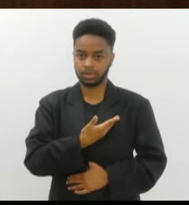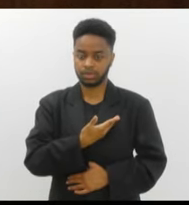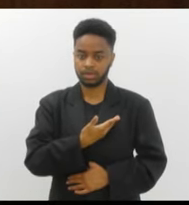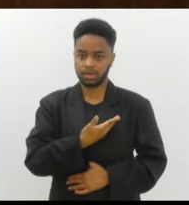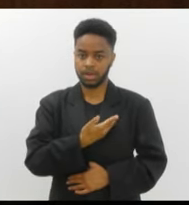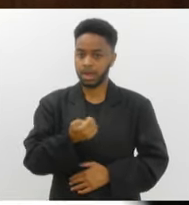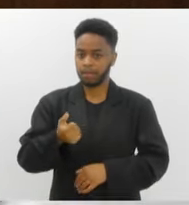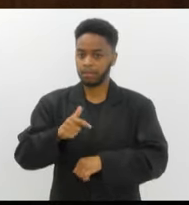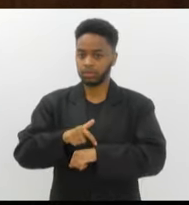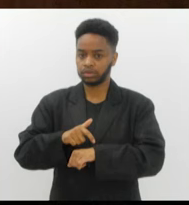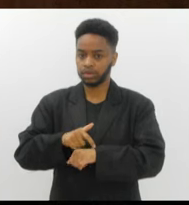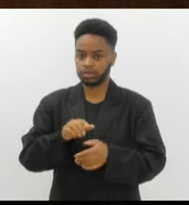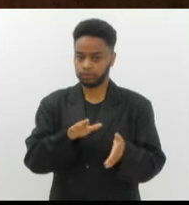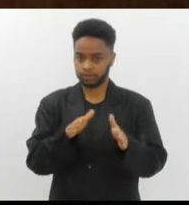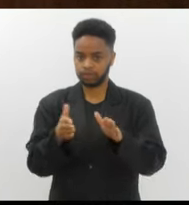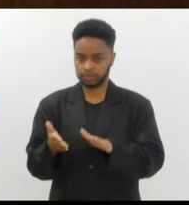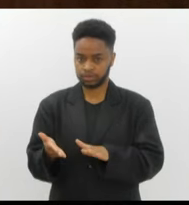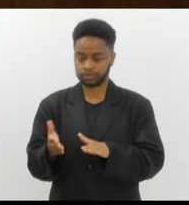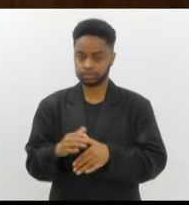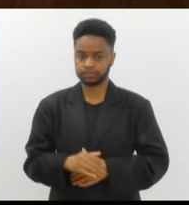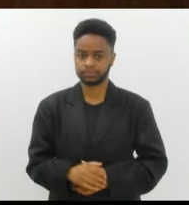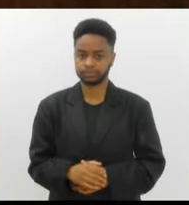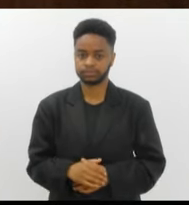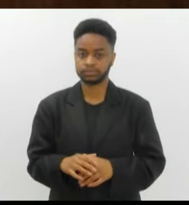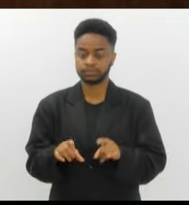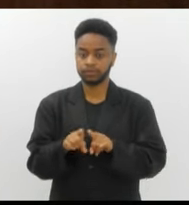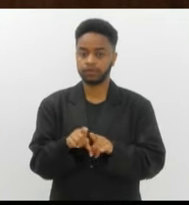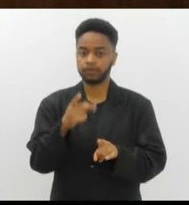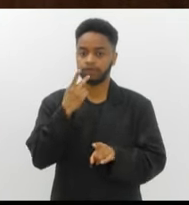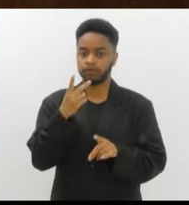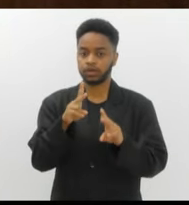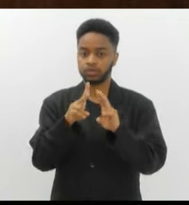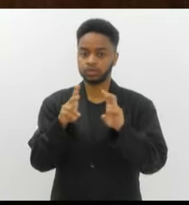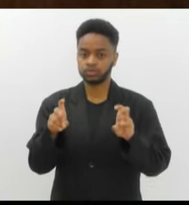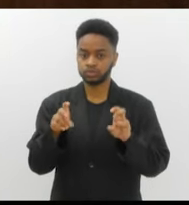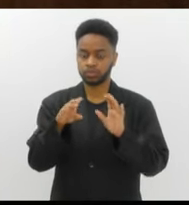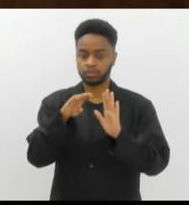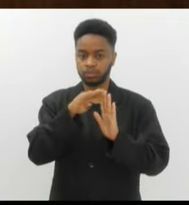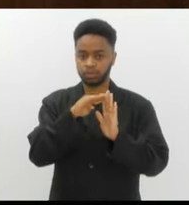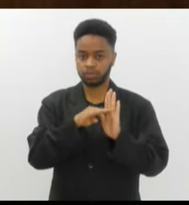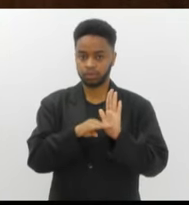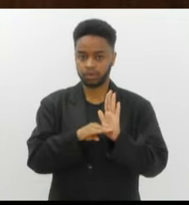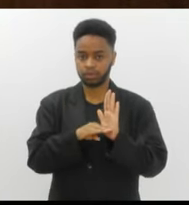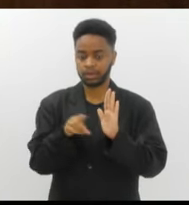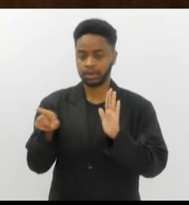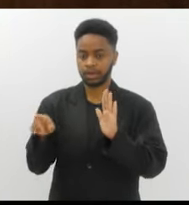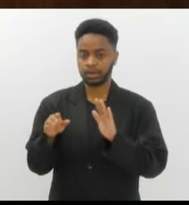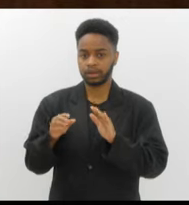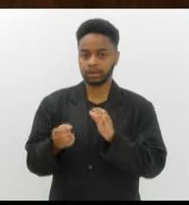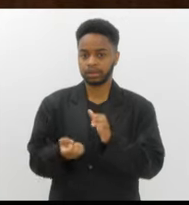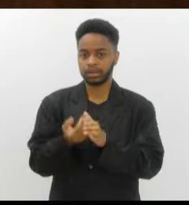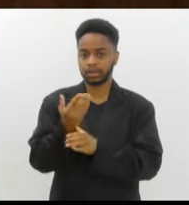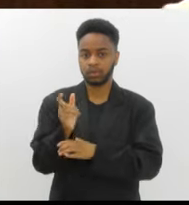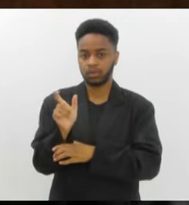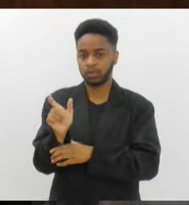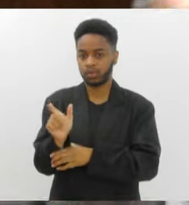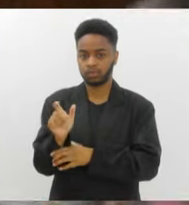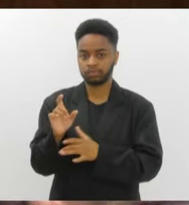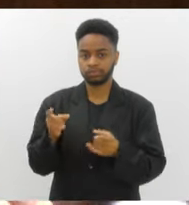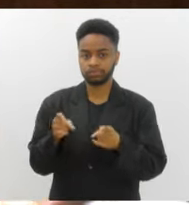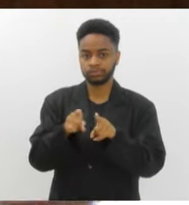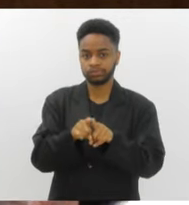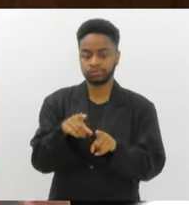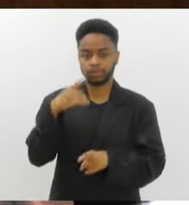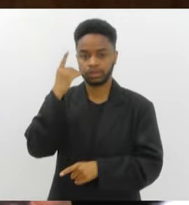recentemente falecido, e dispõe sobre um programa que ele intitulou, na parceria com a deputada